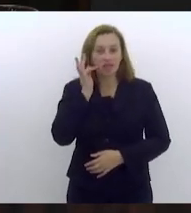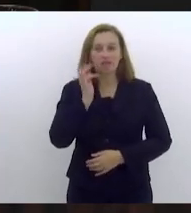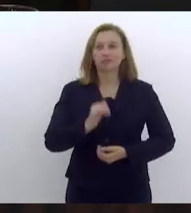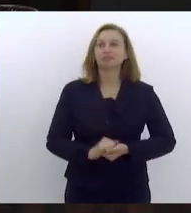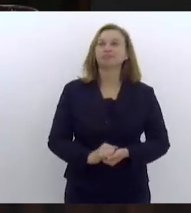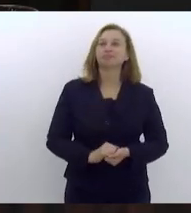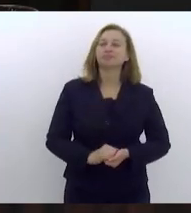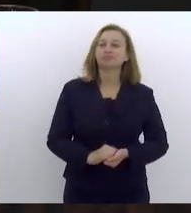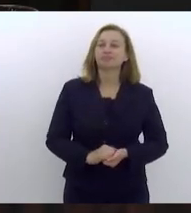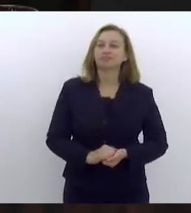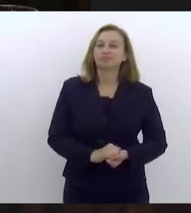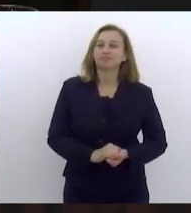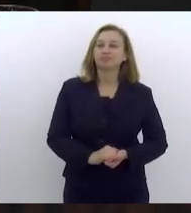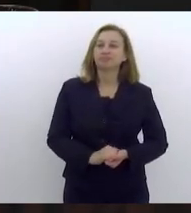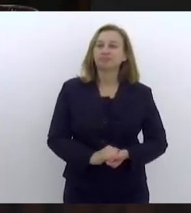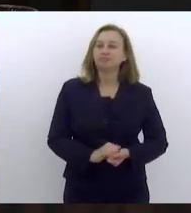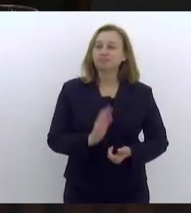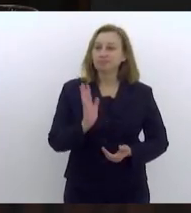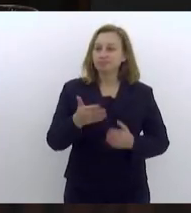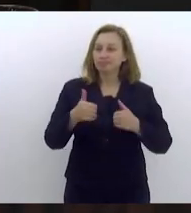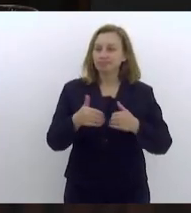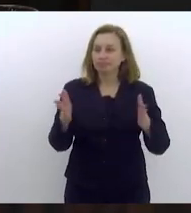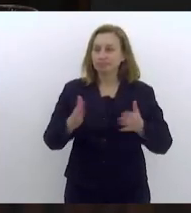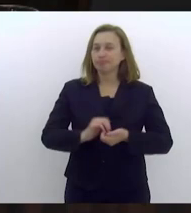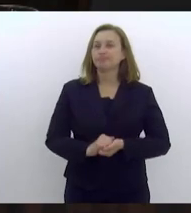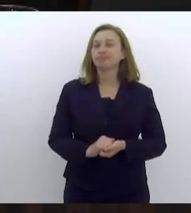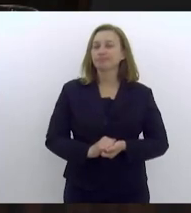Serafim. Já aberto.